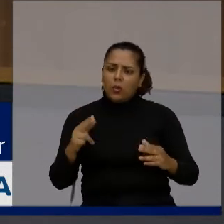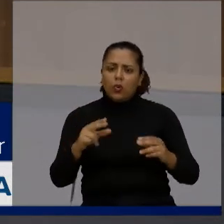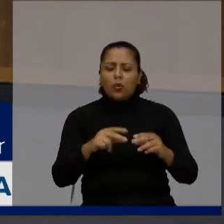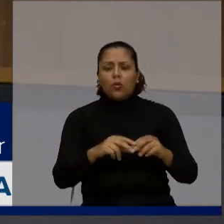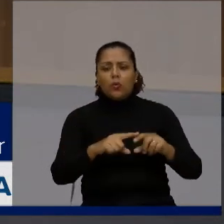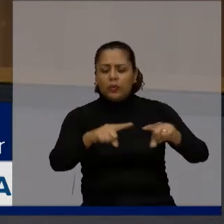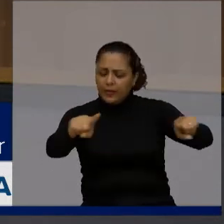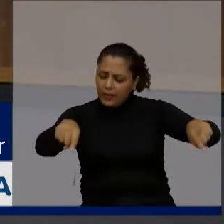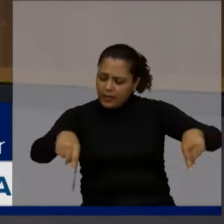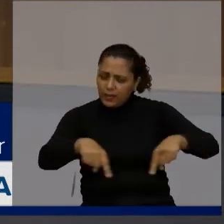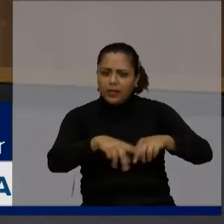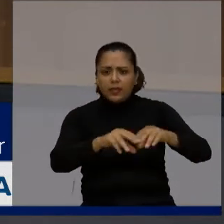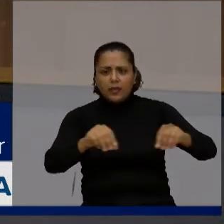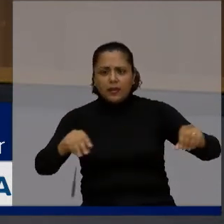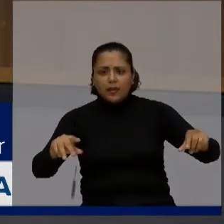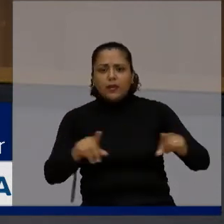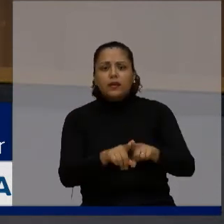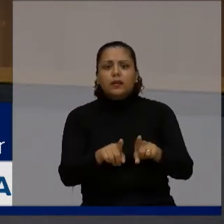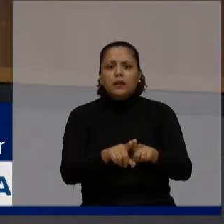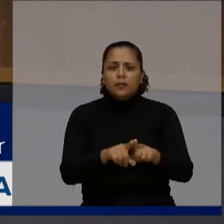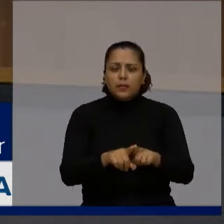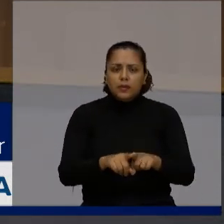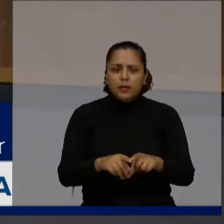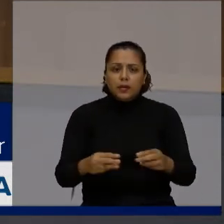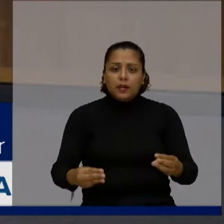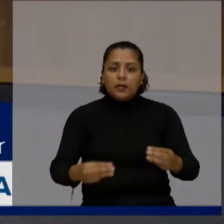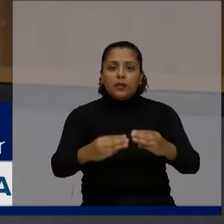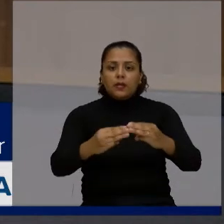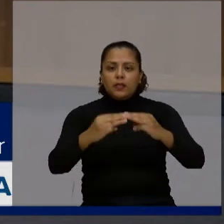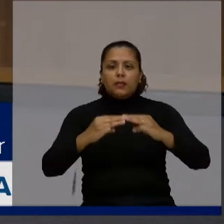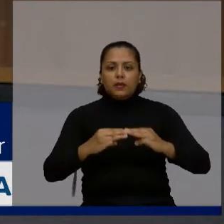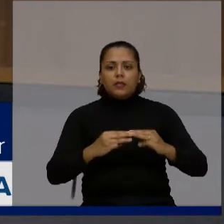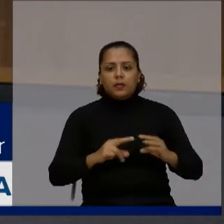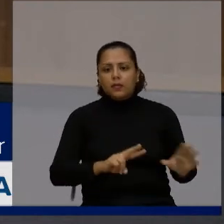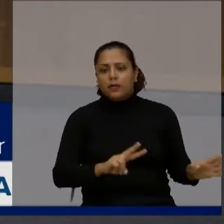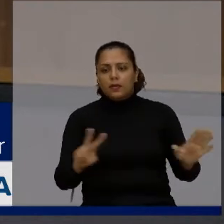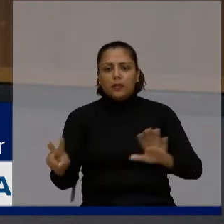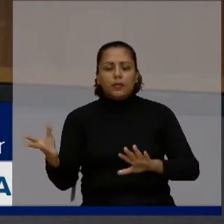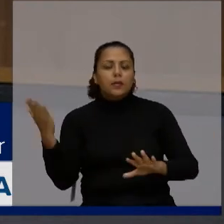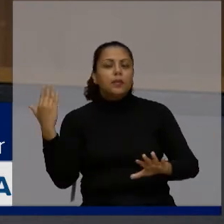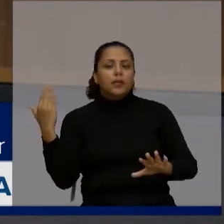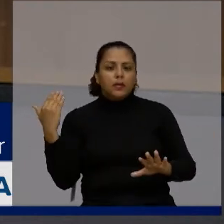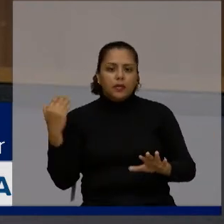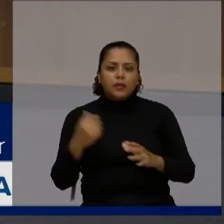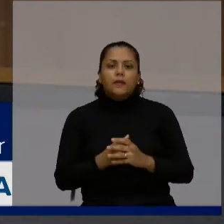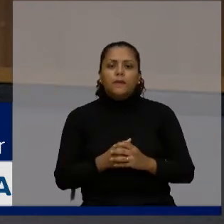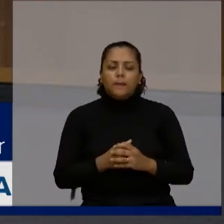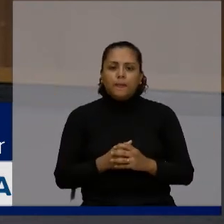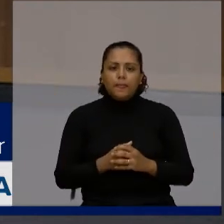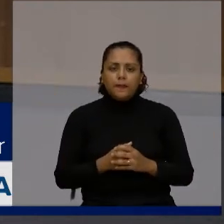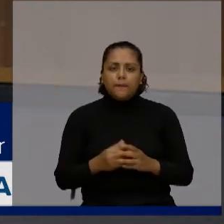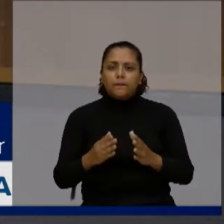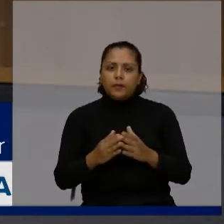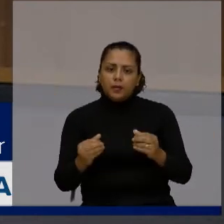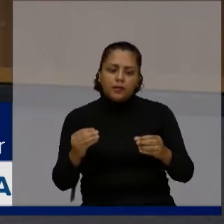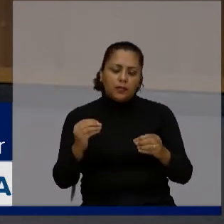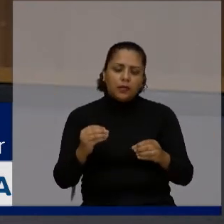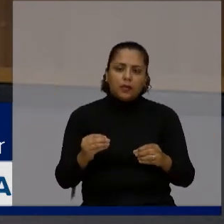Essa moção que eu fiz a semana passada está sendo votada hoje e foi destacada. Eu peço aos vereadores